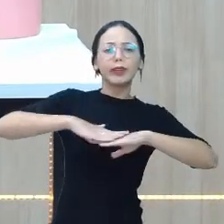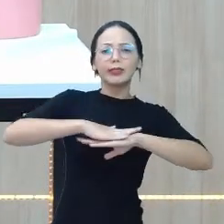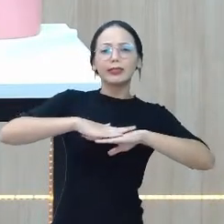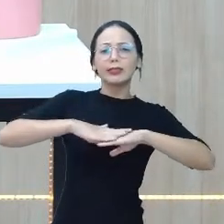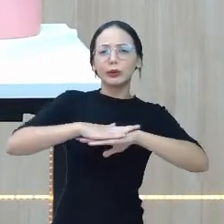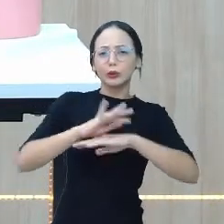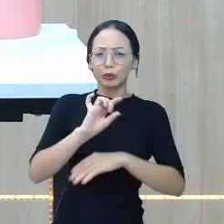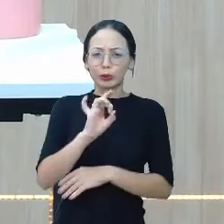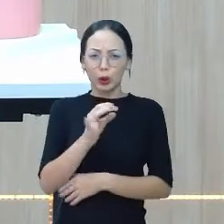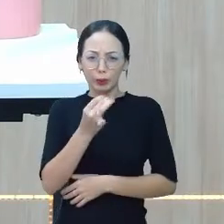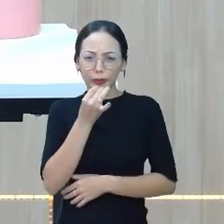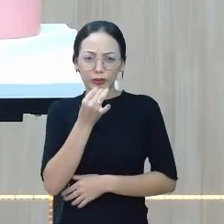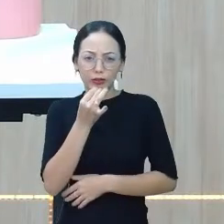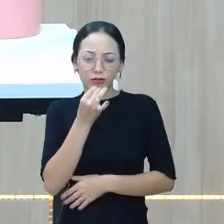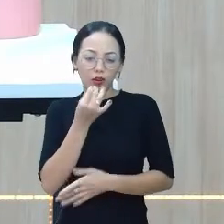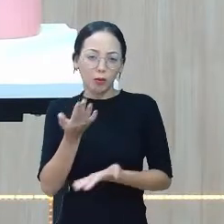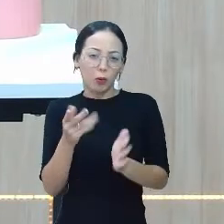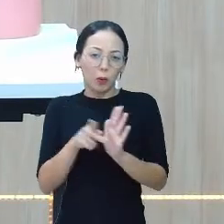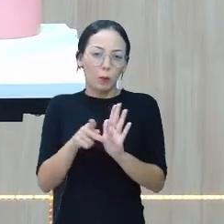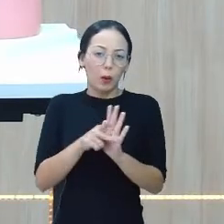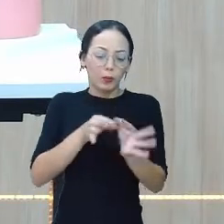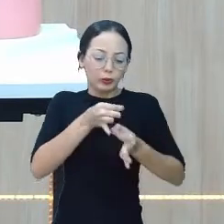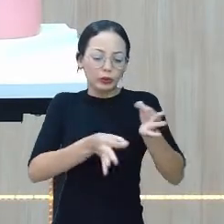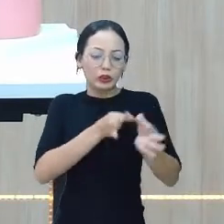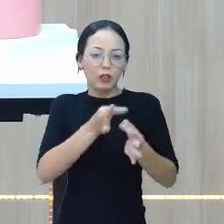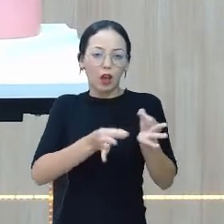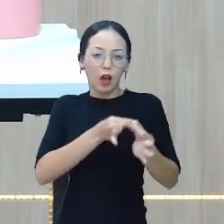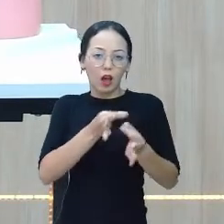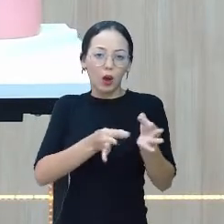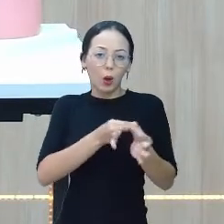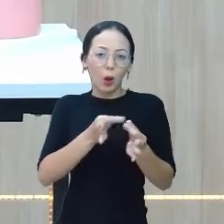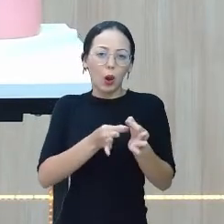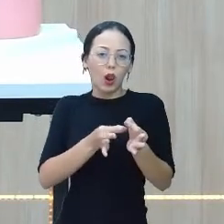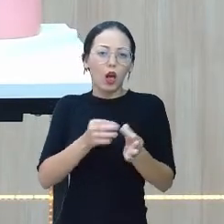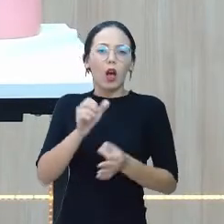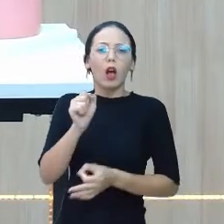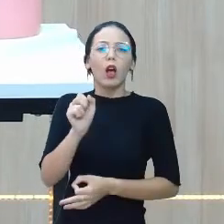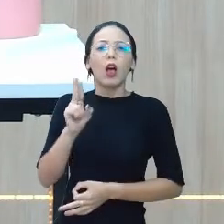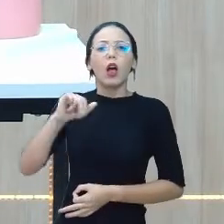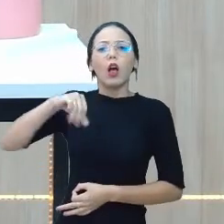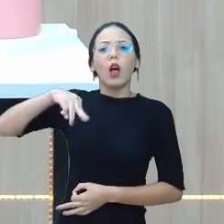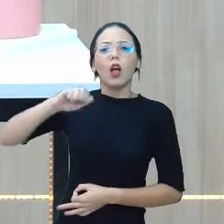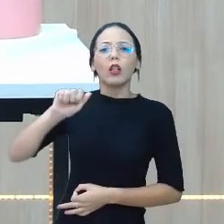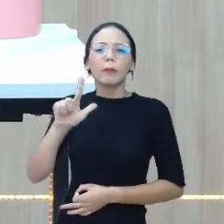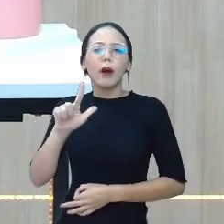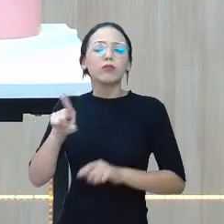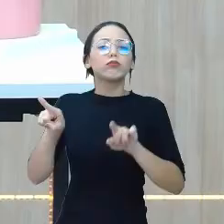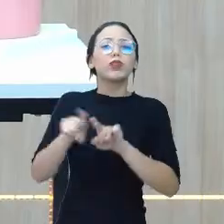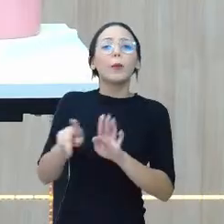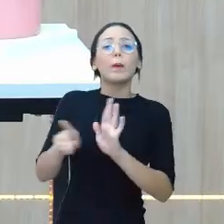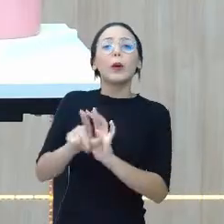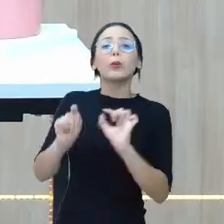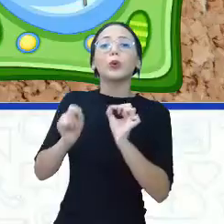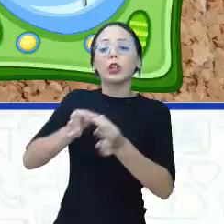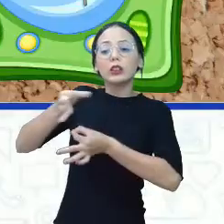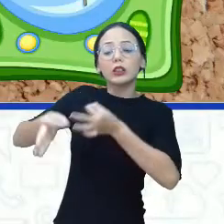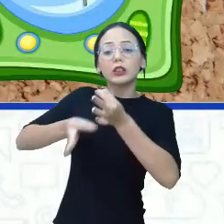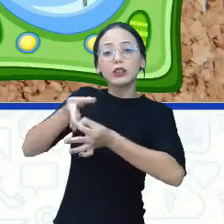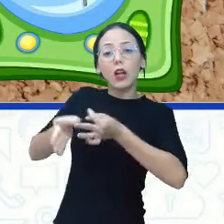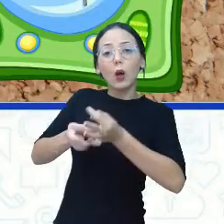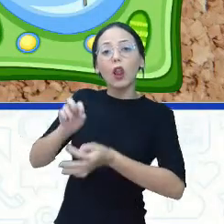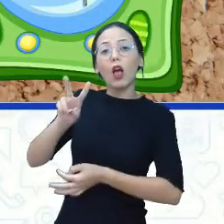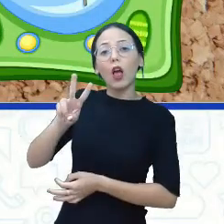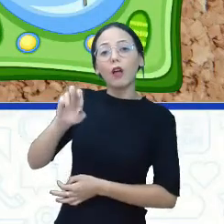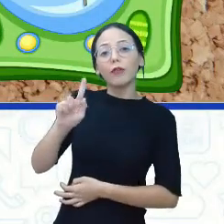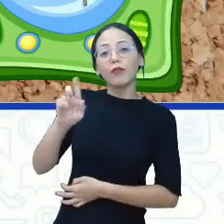falando apenas da questão da célula animal, estamos falando também da célula vegetal. Embora que eu vou dar